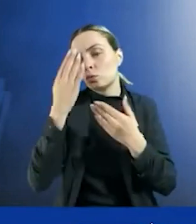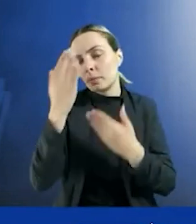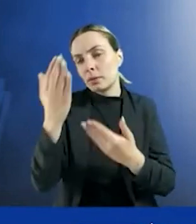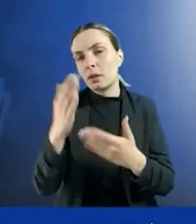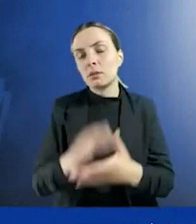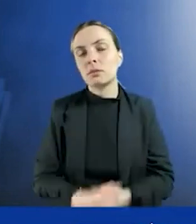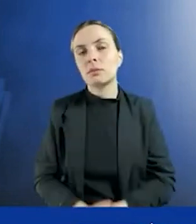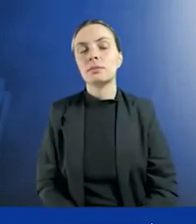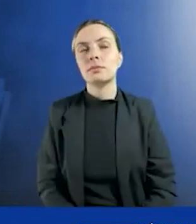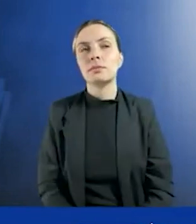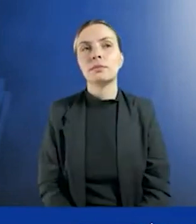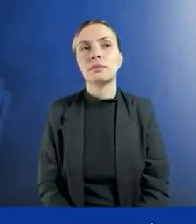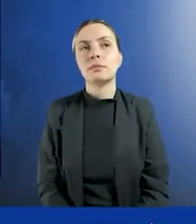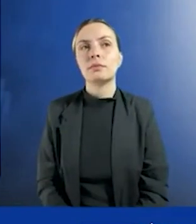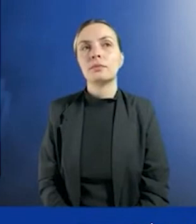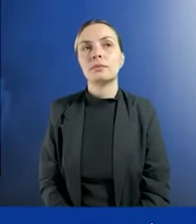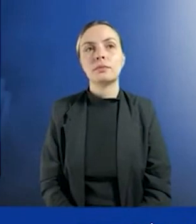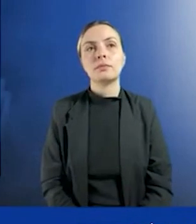Muito obrigado,